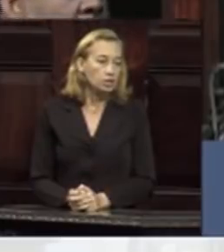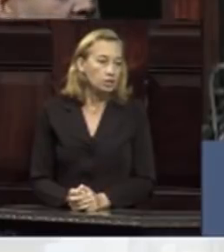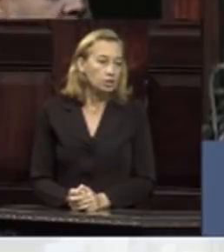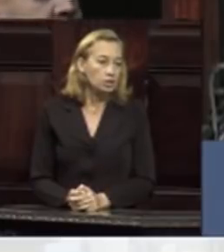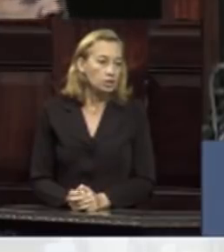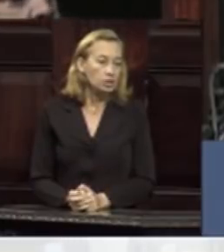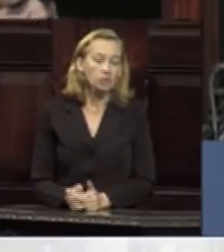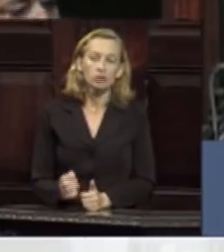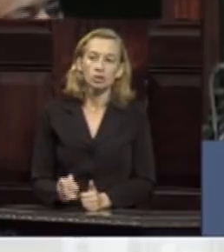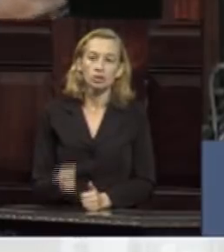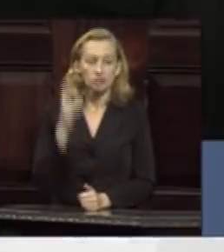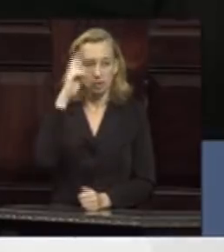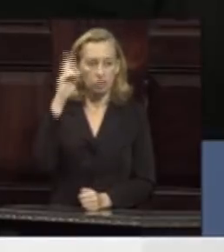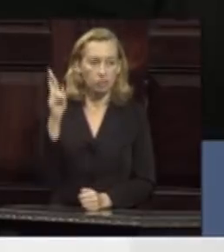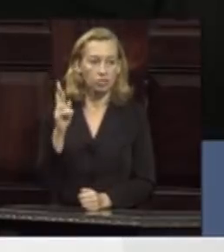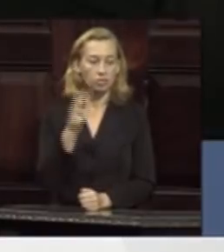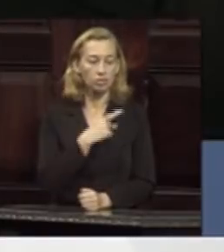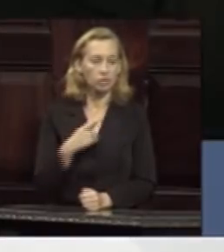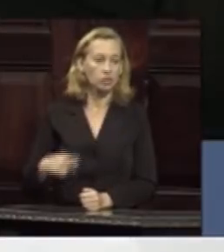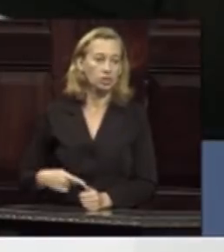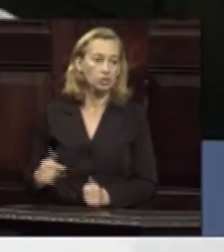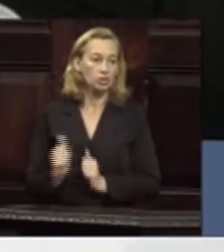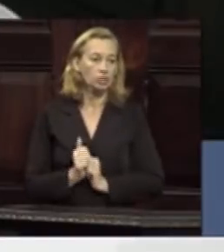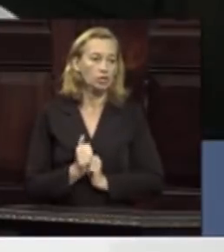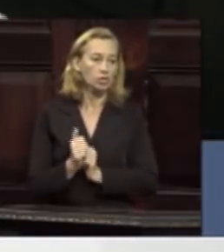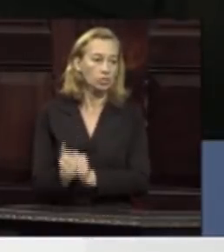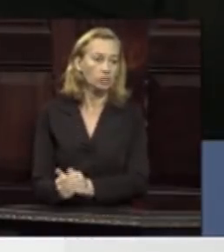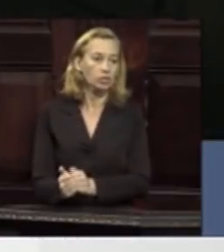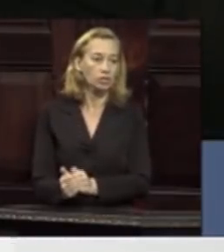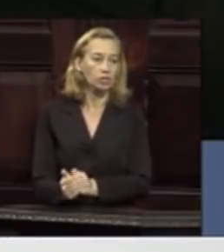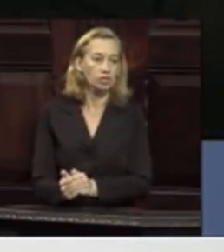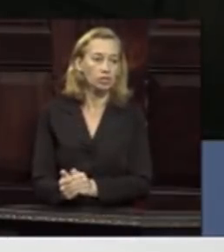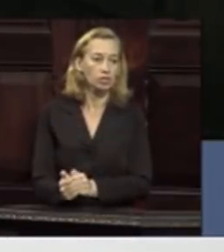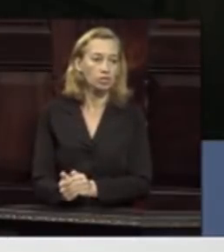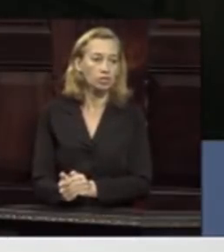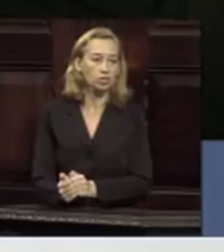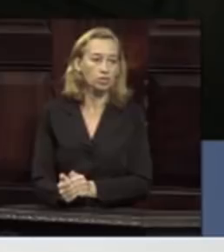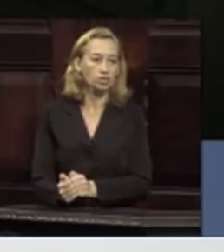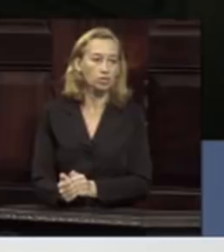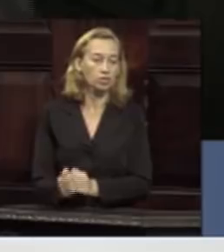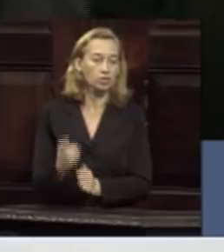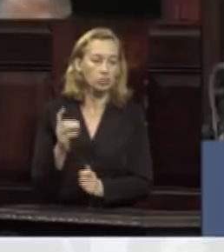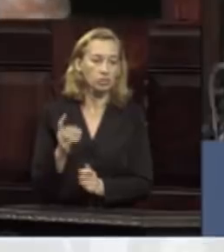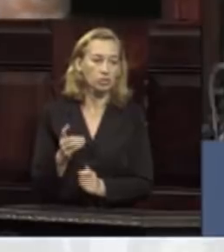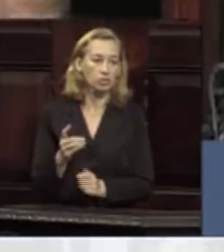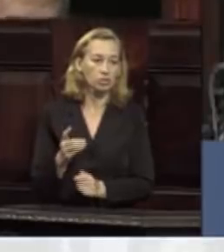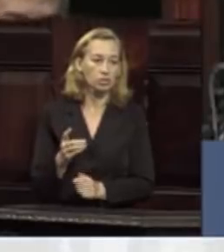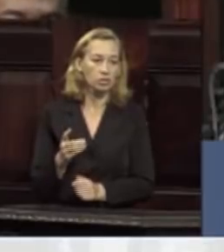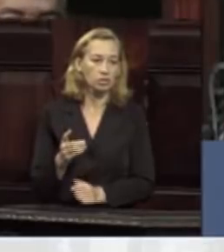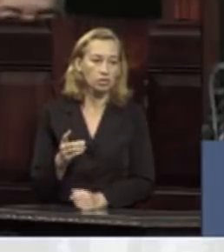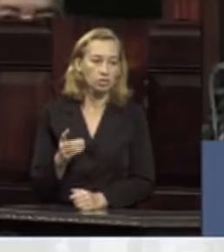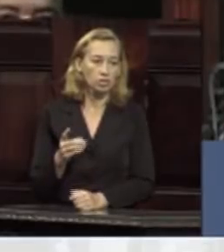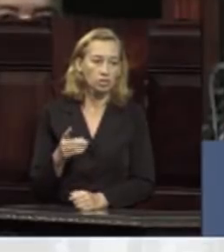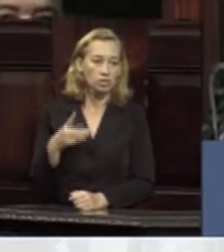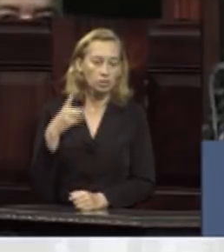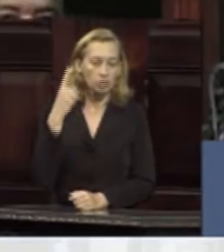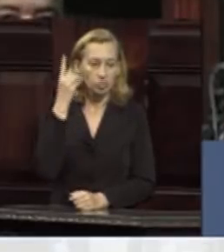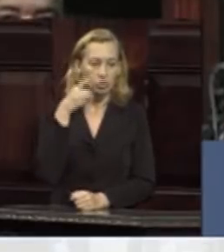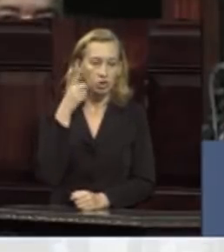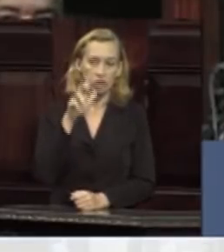Senhor presidente, eu acompanho a exposição e os votos aqui propostos pelo deputado Luiz Paulo Corrêa da Rocha.